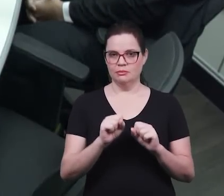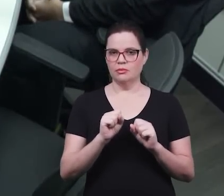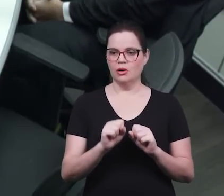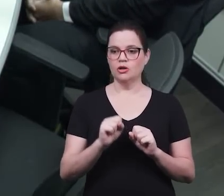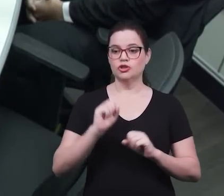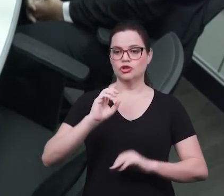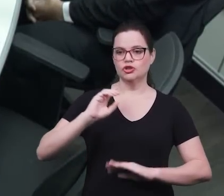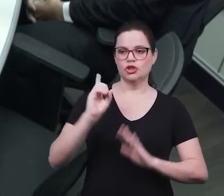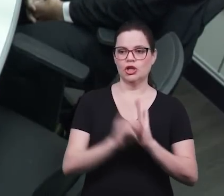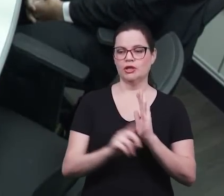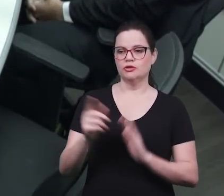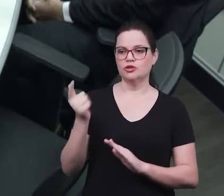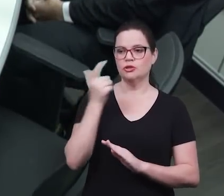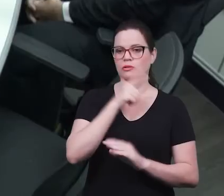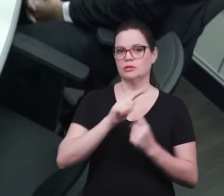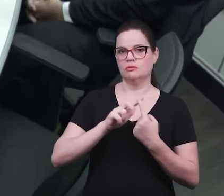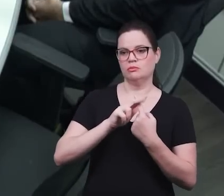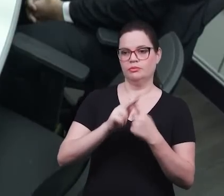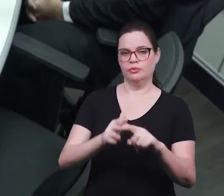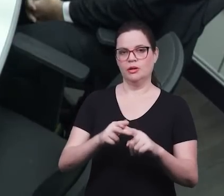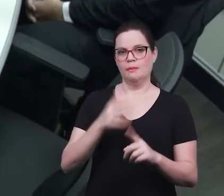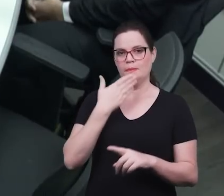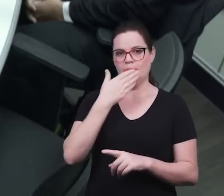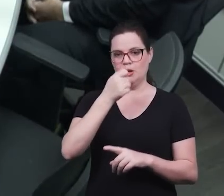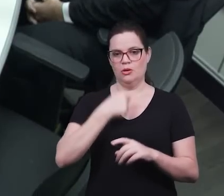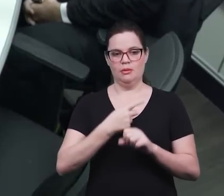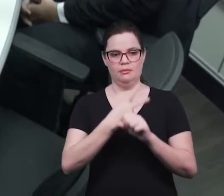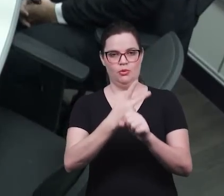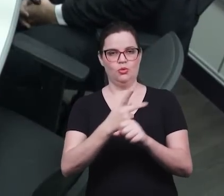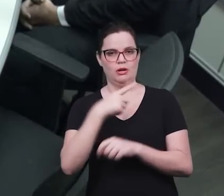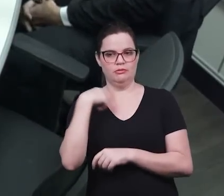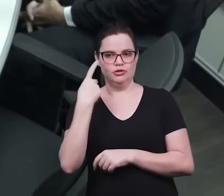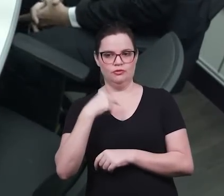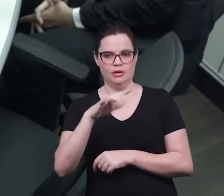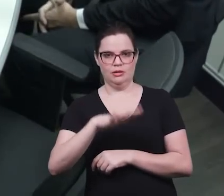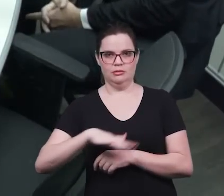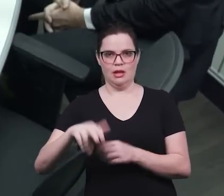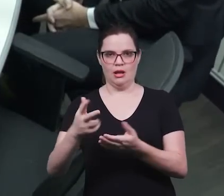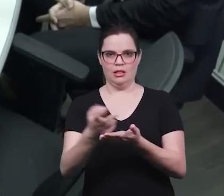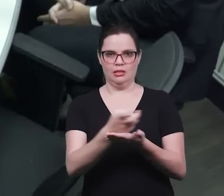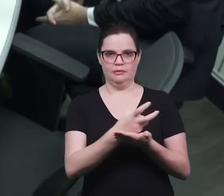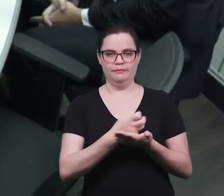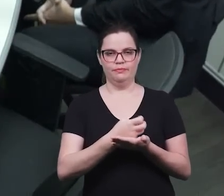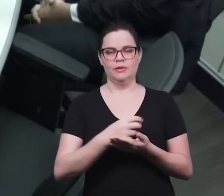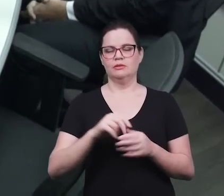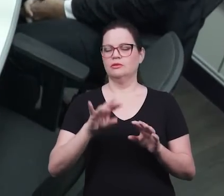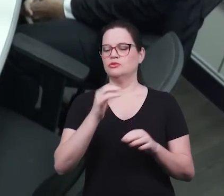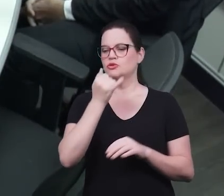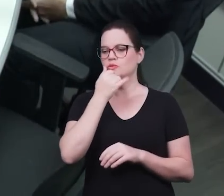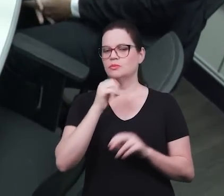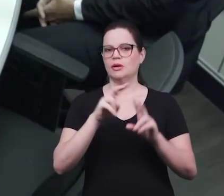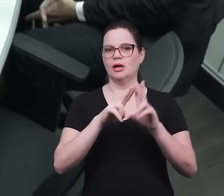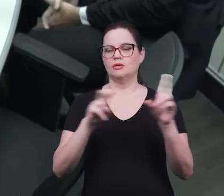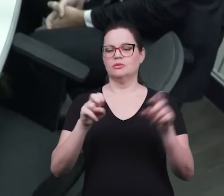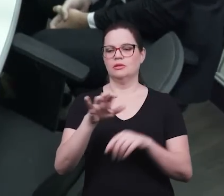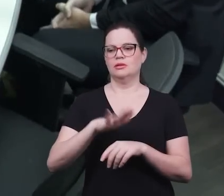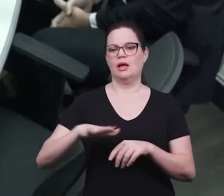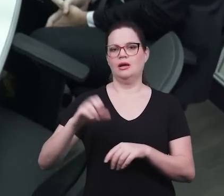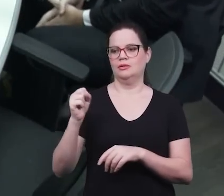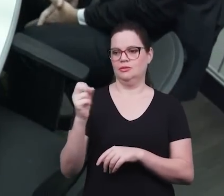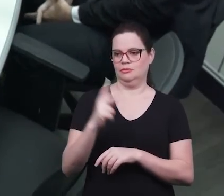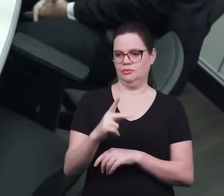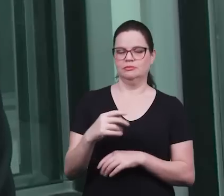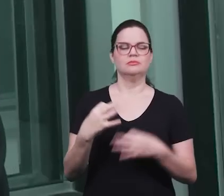isso o ideal seria procurar um advogado tributarista. Então, direito previdenciário, no caso, especialista. Um advogado que